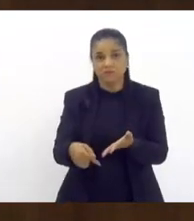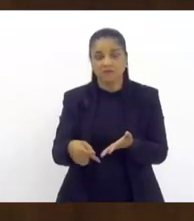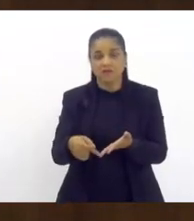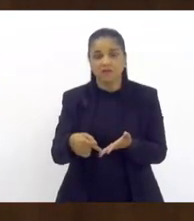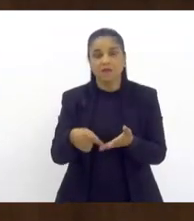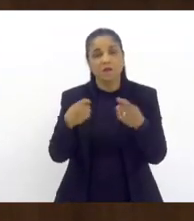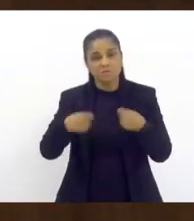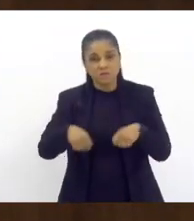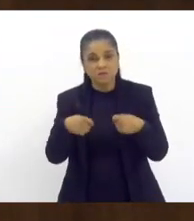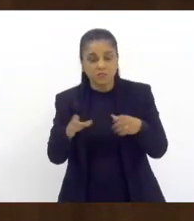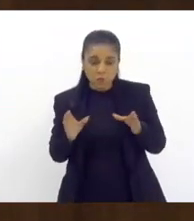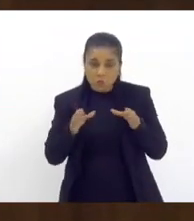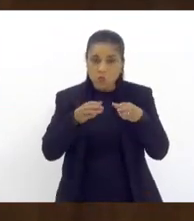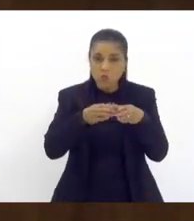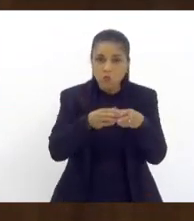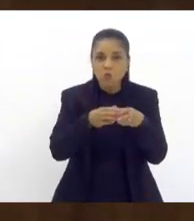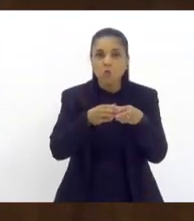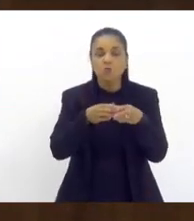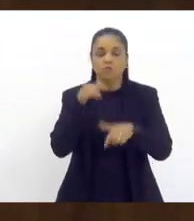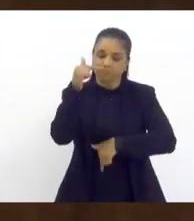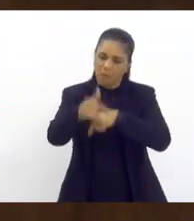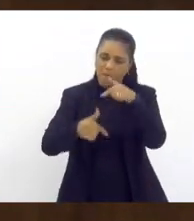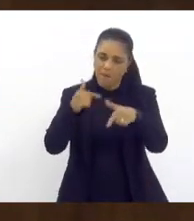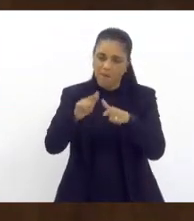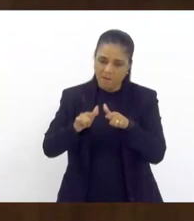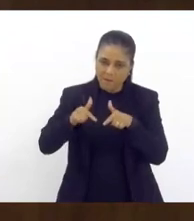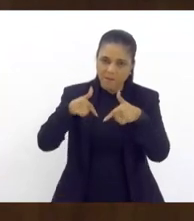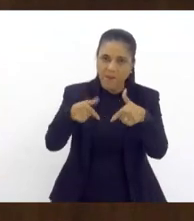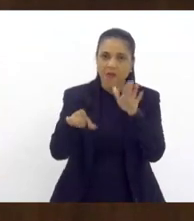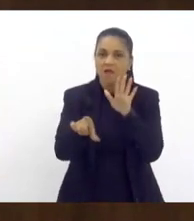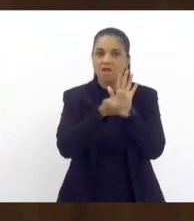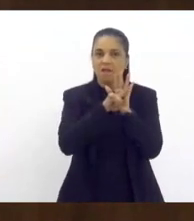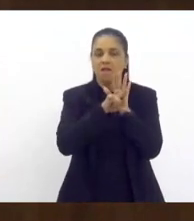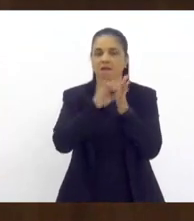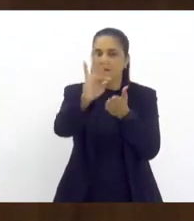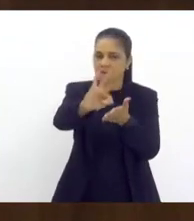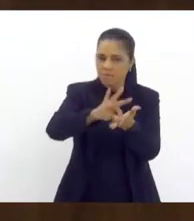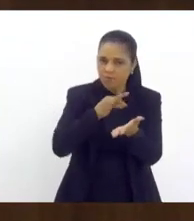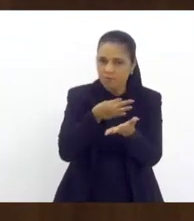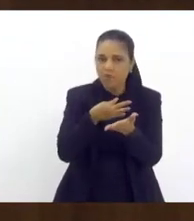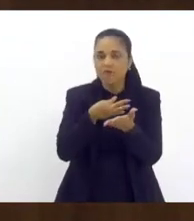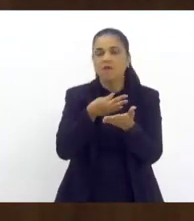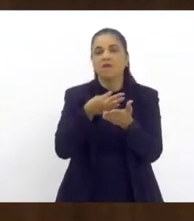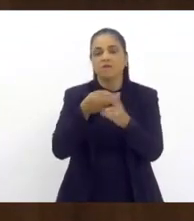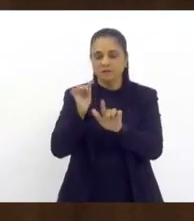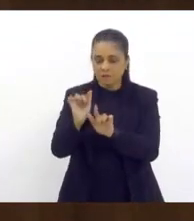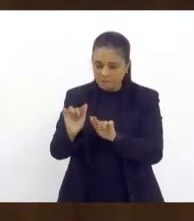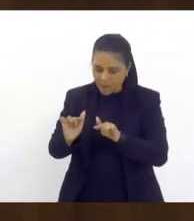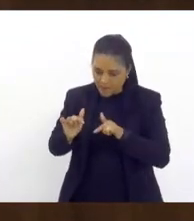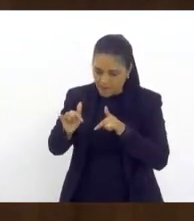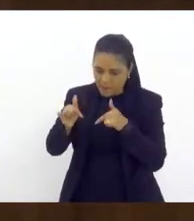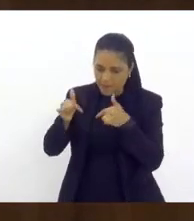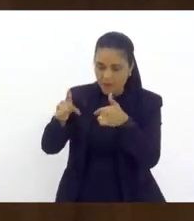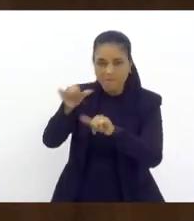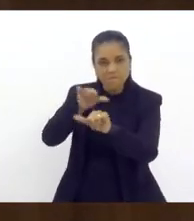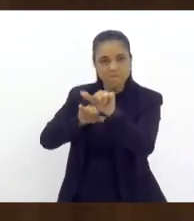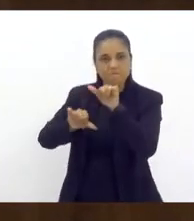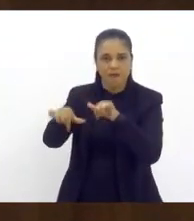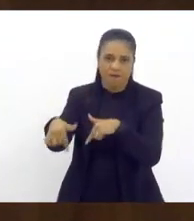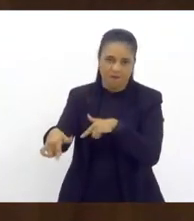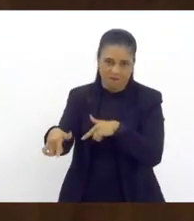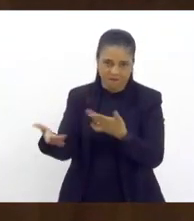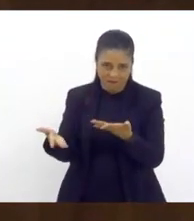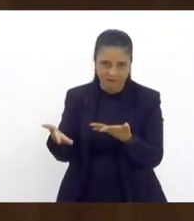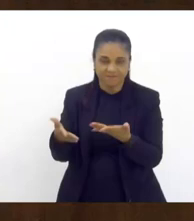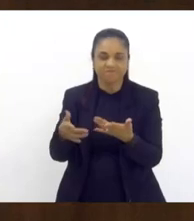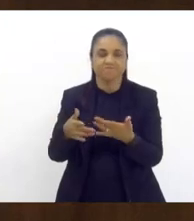fazer uma força-tarefa e regulamentar essas leis para tirá-las do papel e torná-las verdadeiramente efetivas.